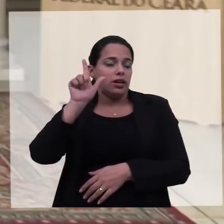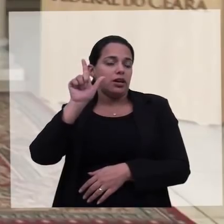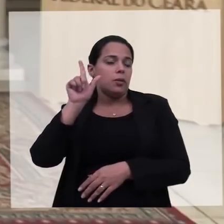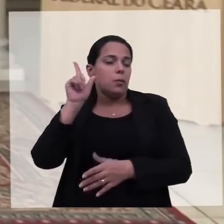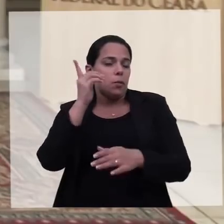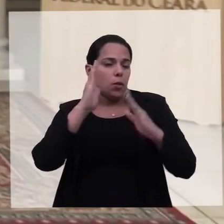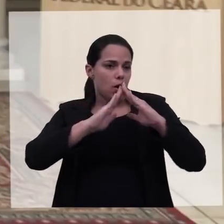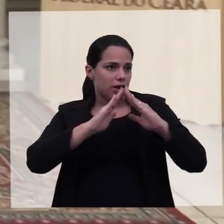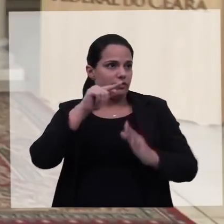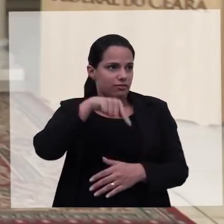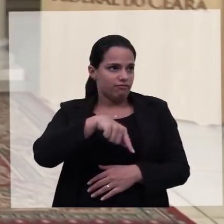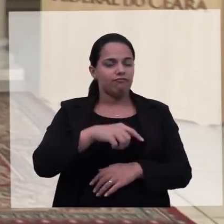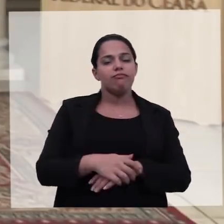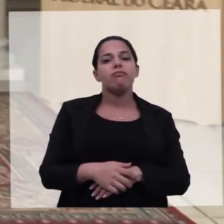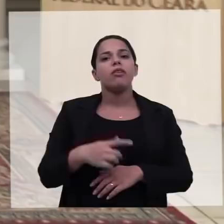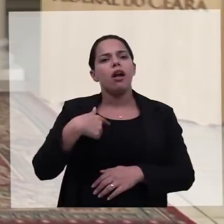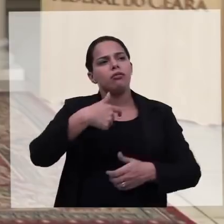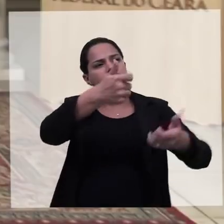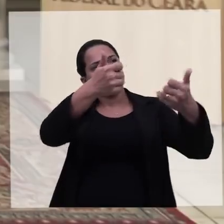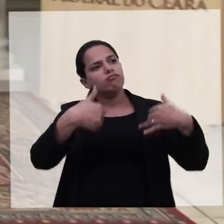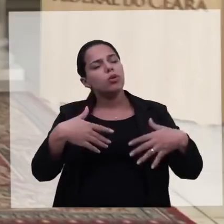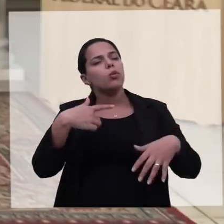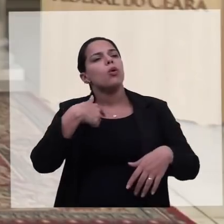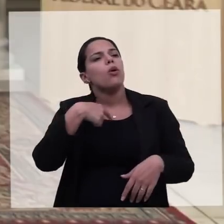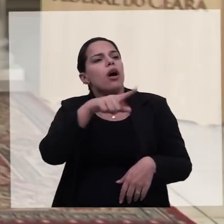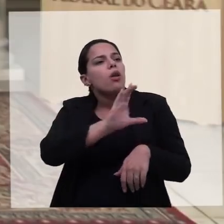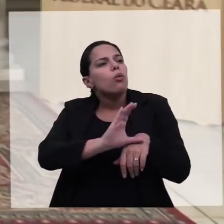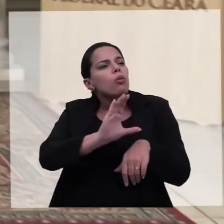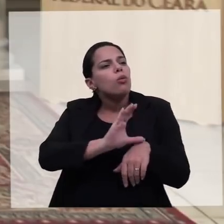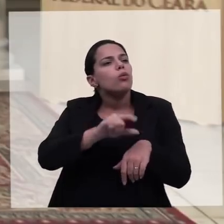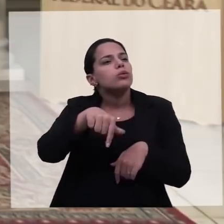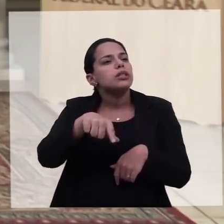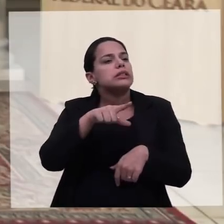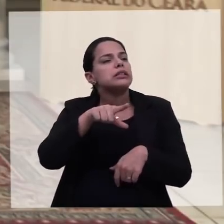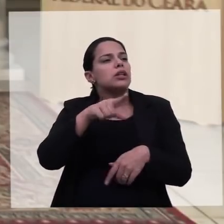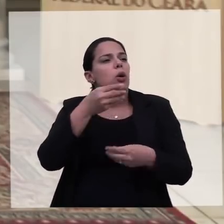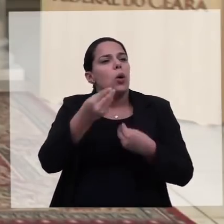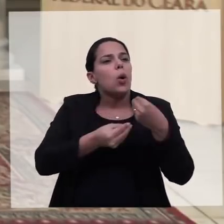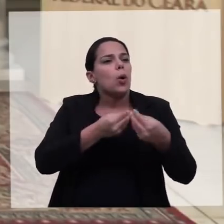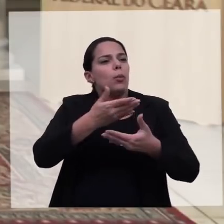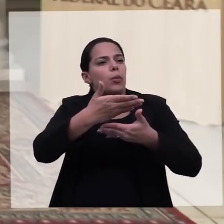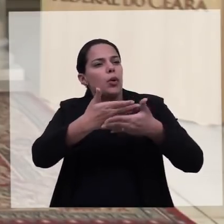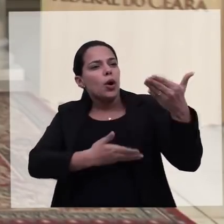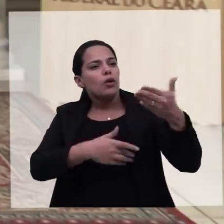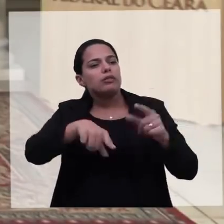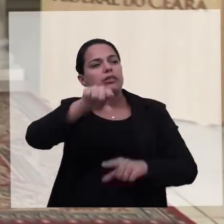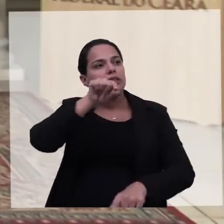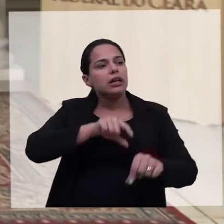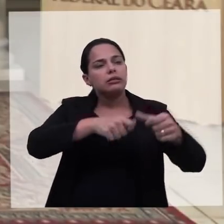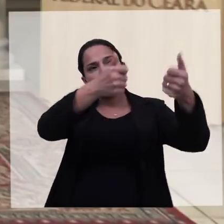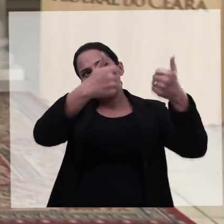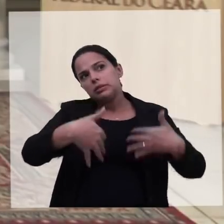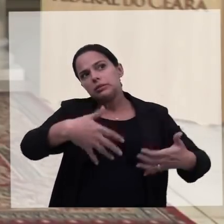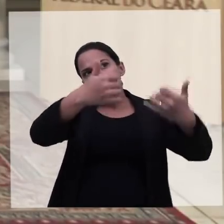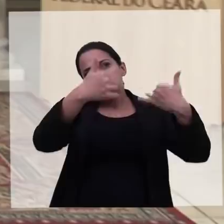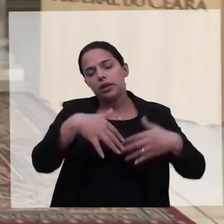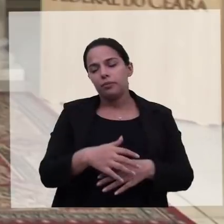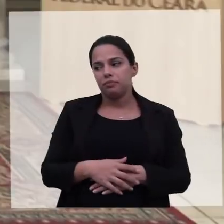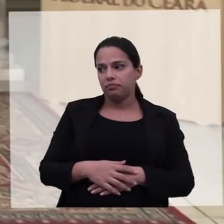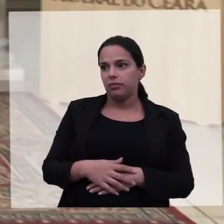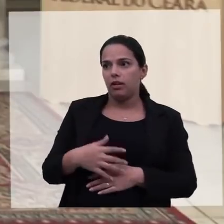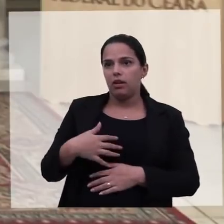que estava fazendo um cursinho para o exame de seleção. E falando que o cursinho estava dando, ela saiu e disse: